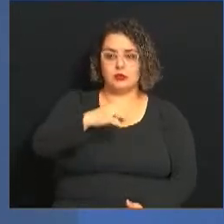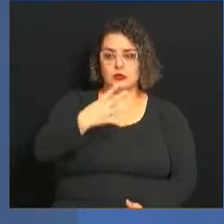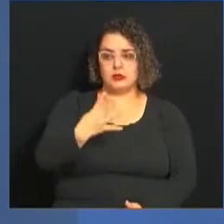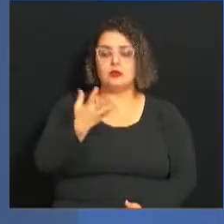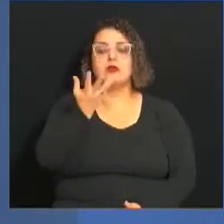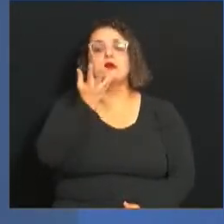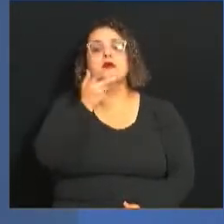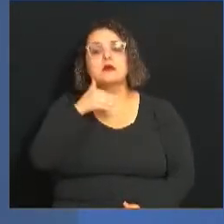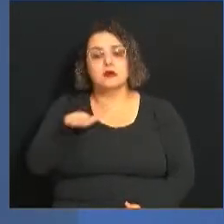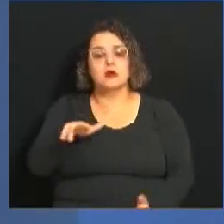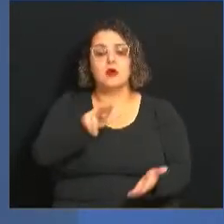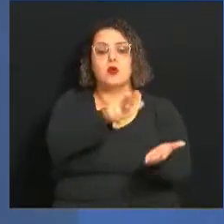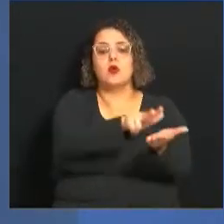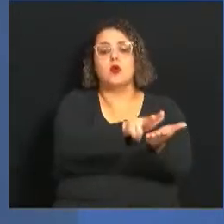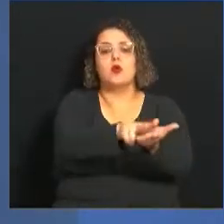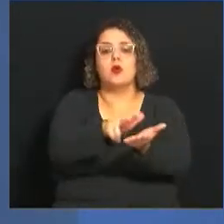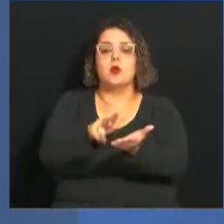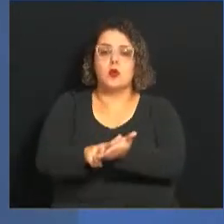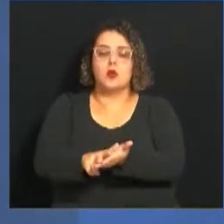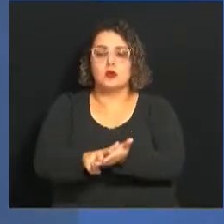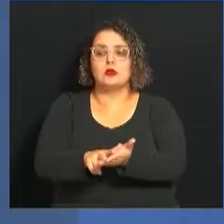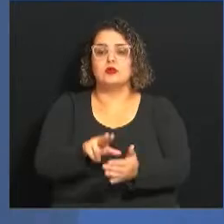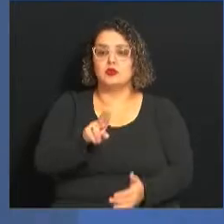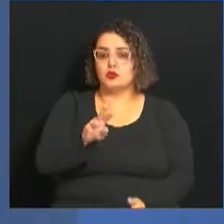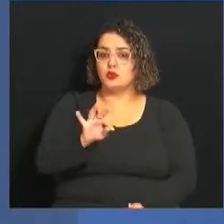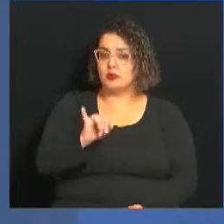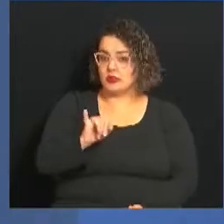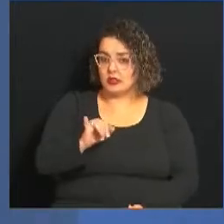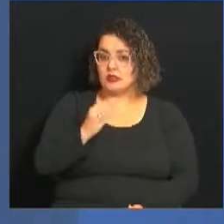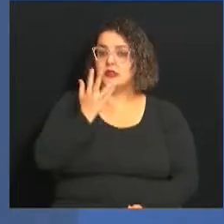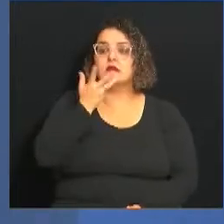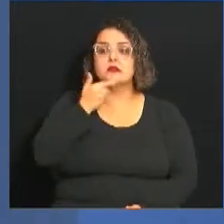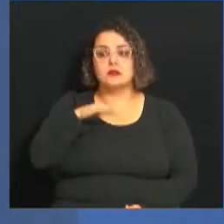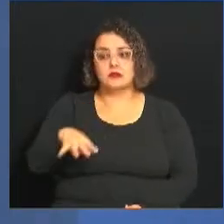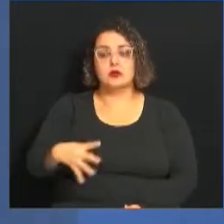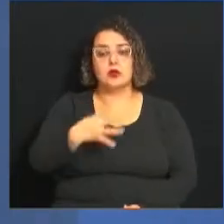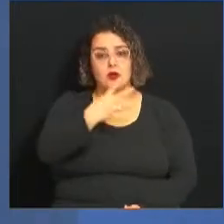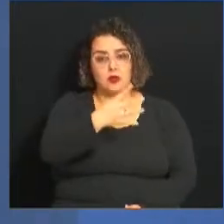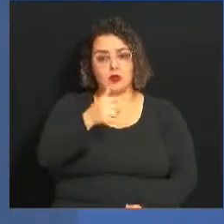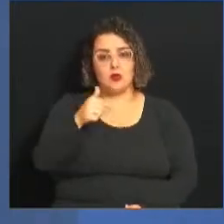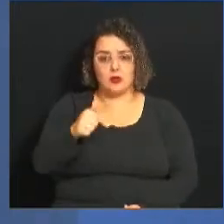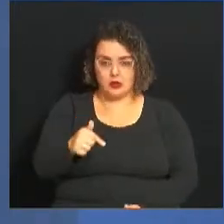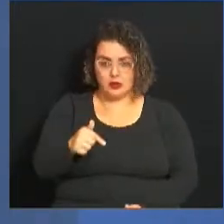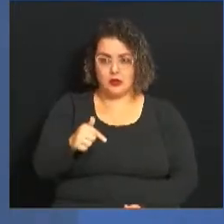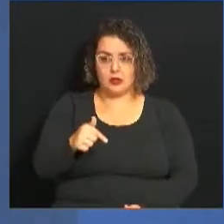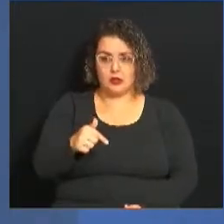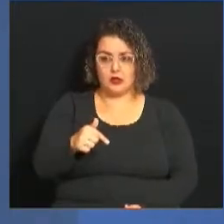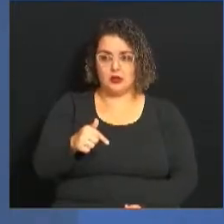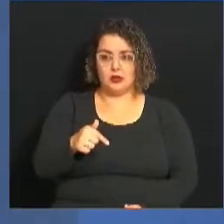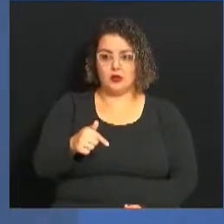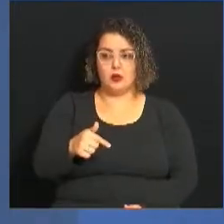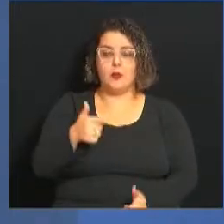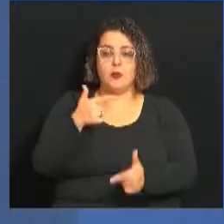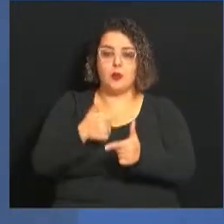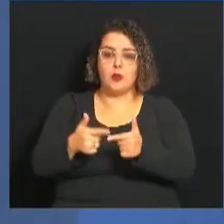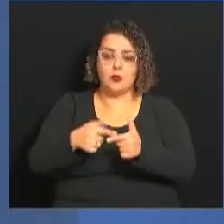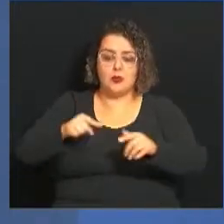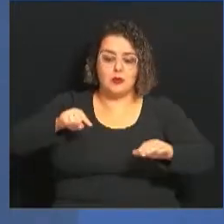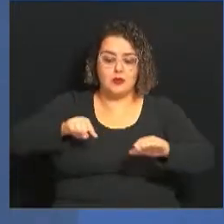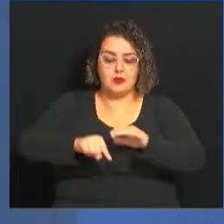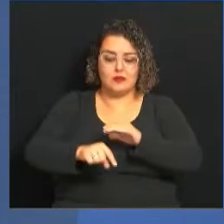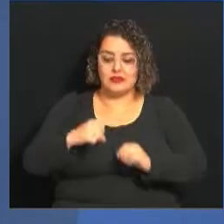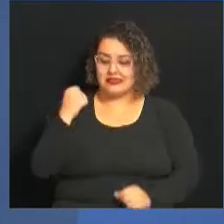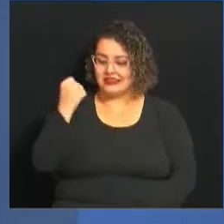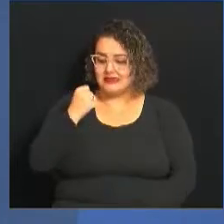crianças que estavam internadas em leitos de UTI infantil, 47 são por síndrome respiratória